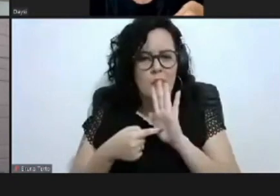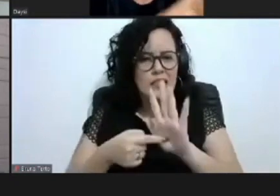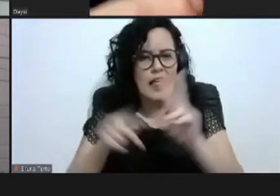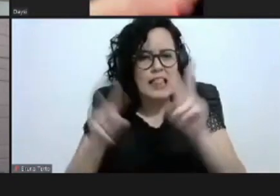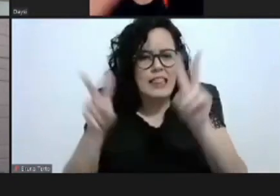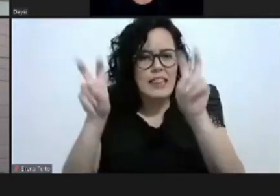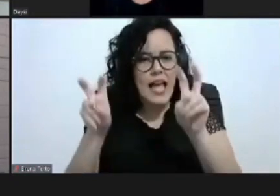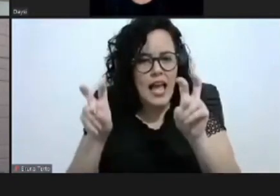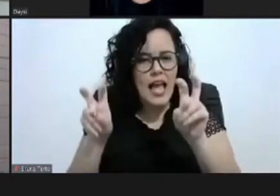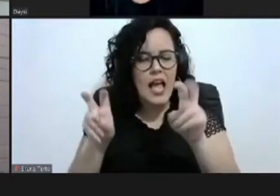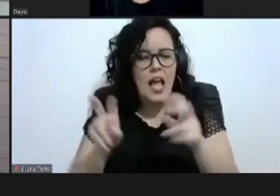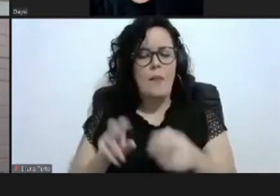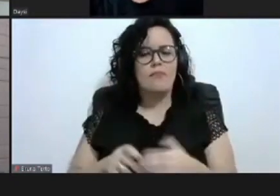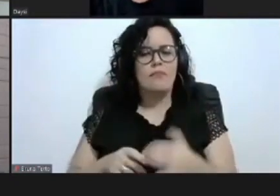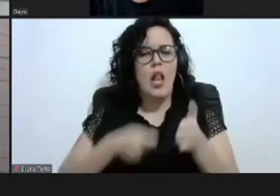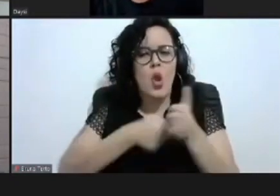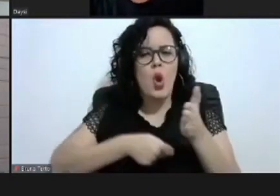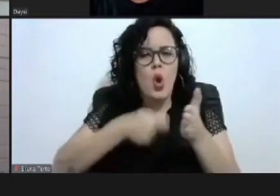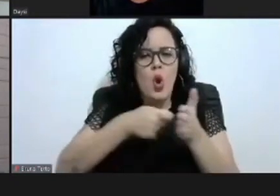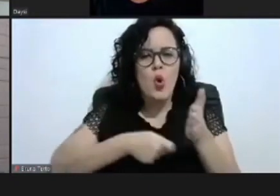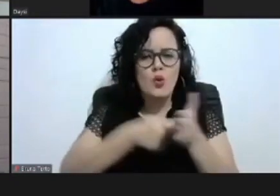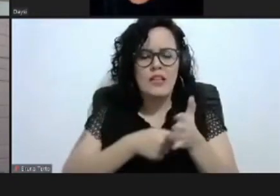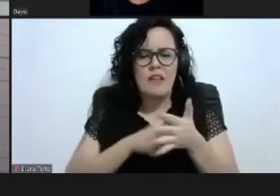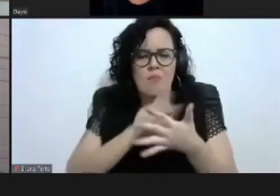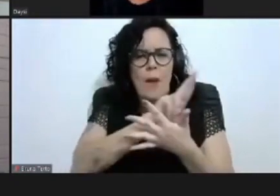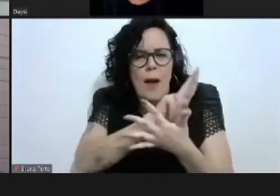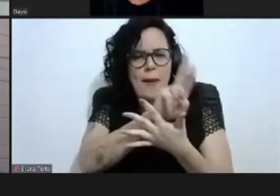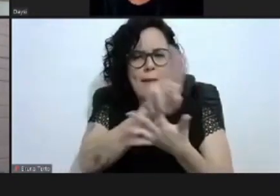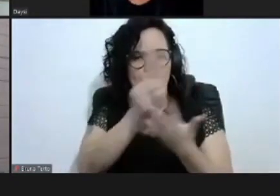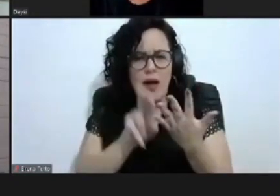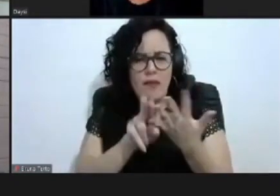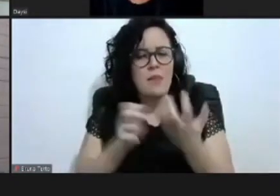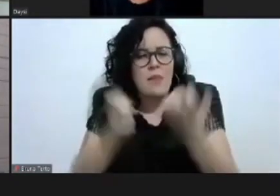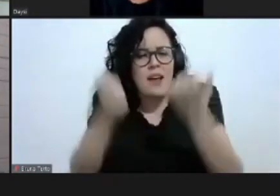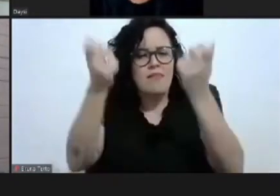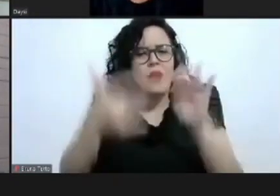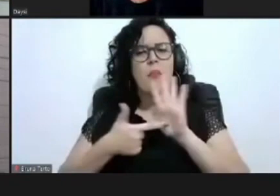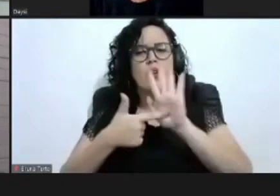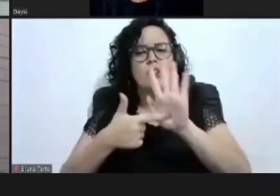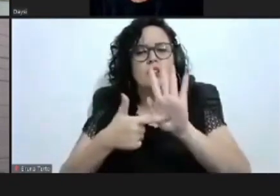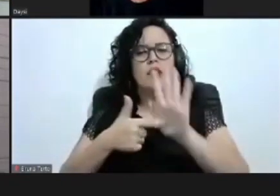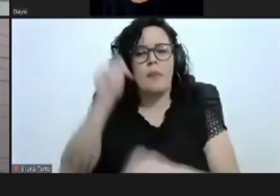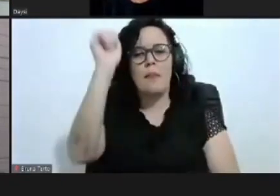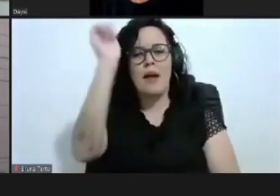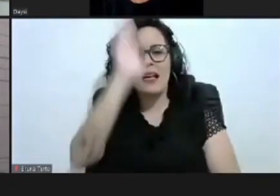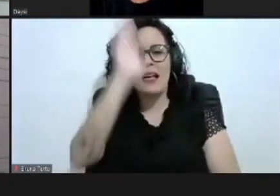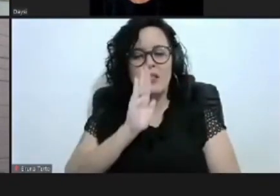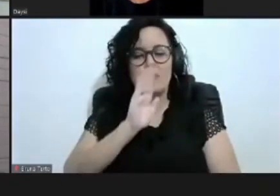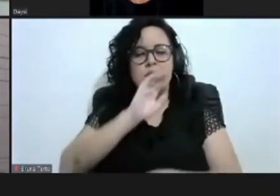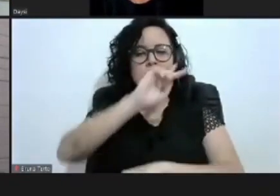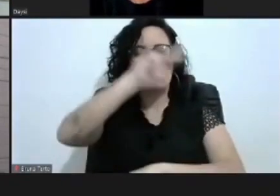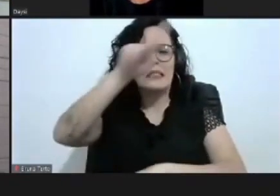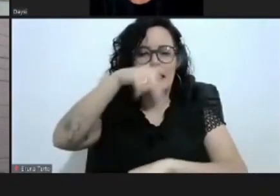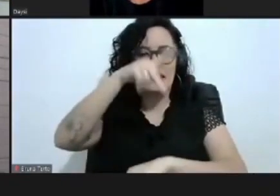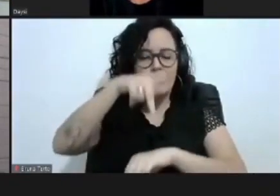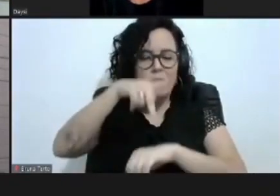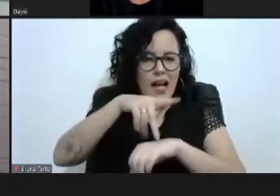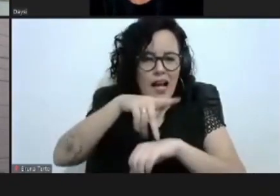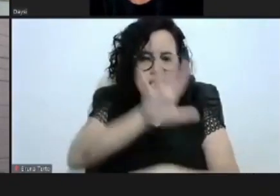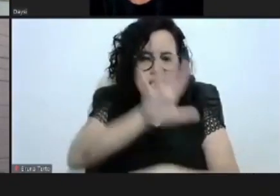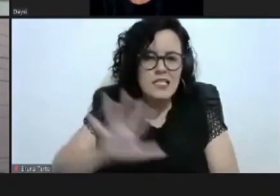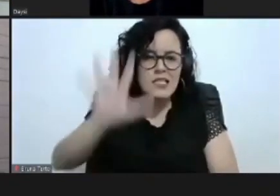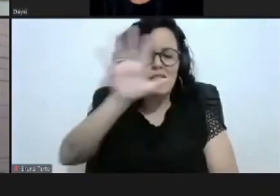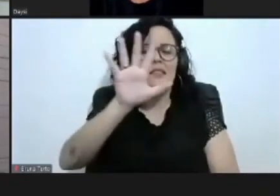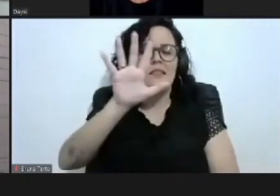várias bandeiras de luta, falar desse Brasil, dessa cidade, desse país plural, né? É daí que